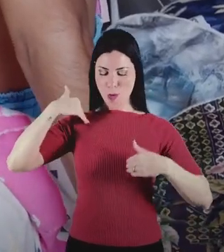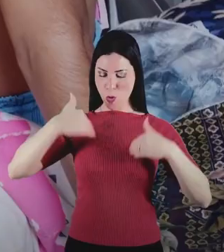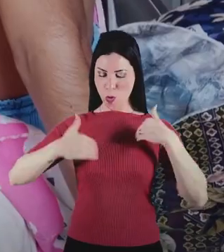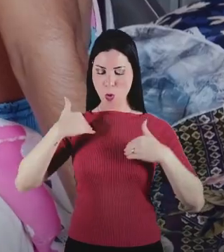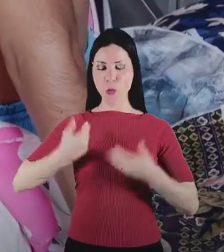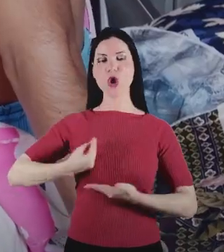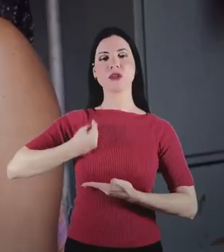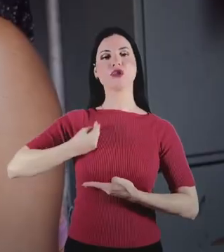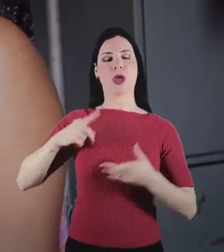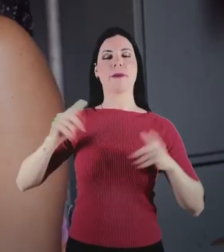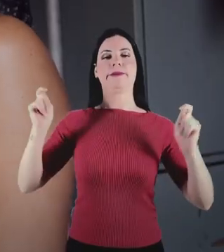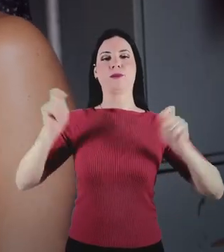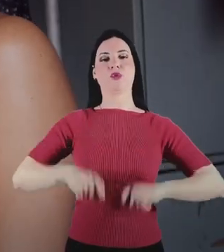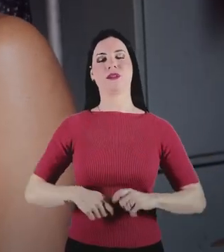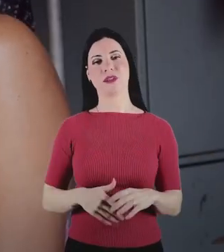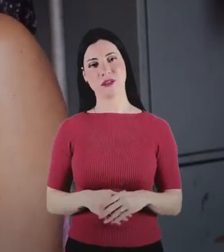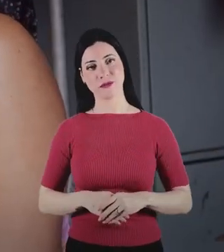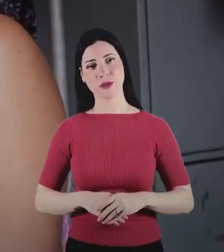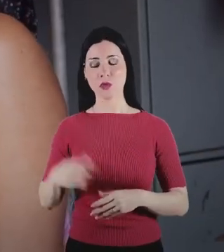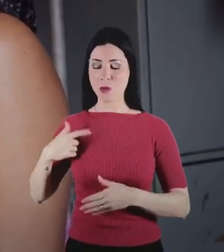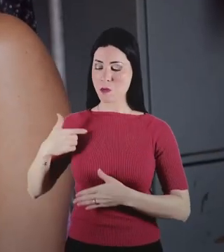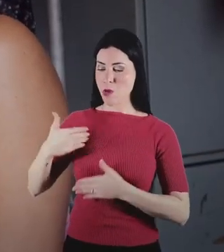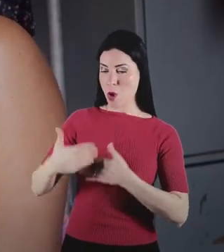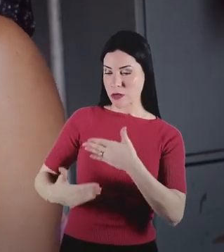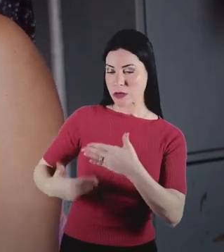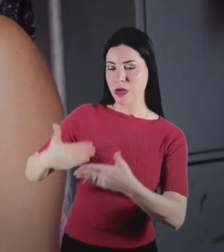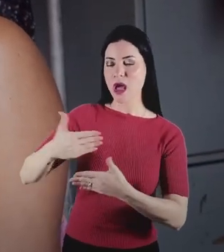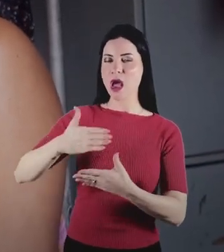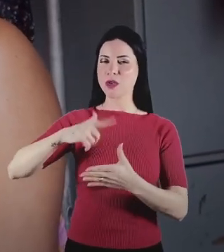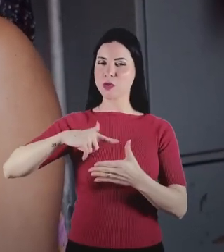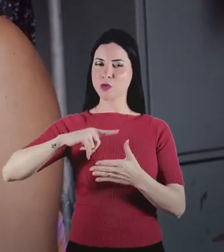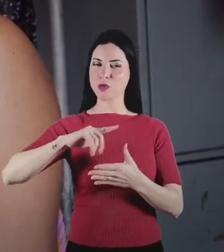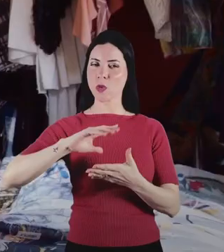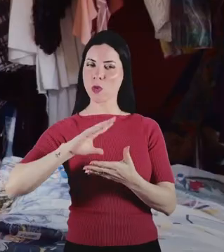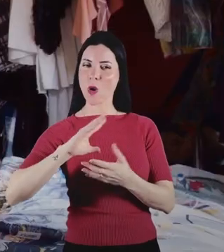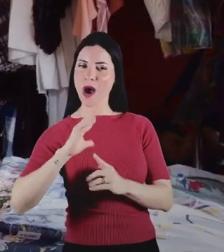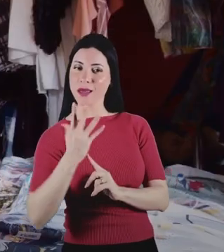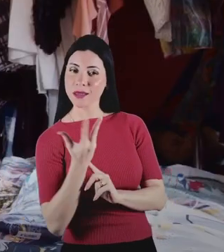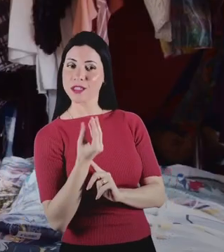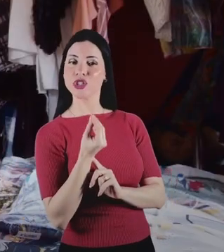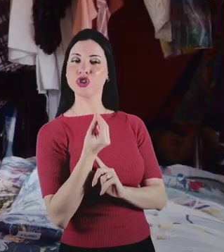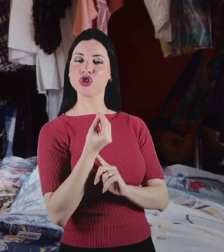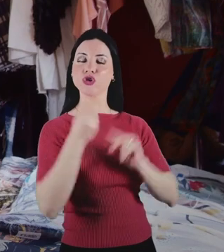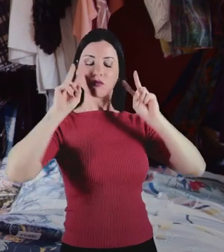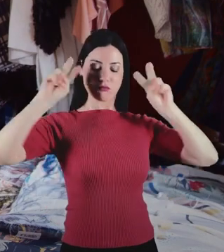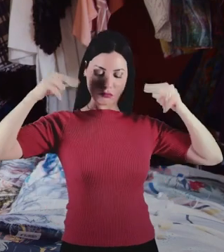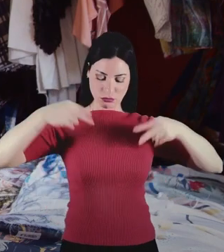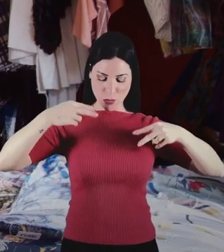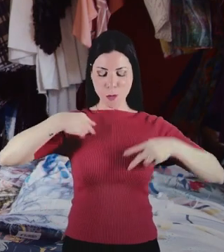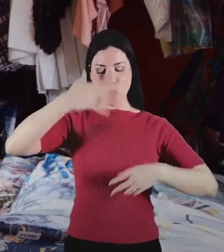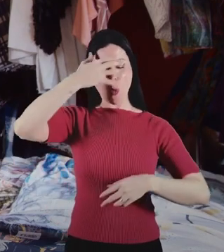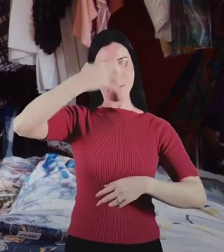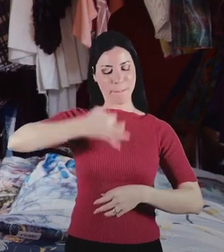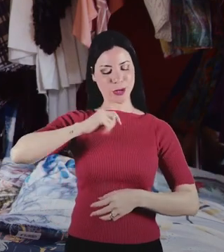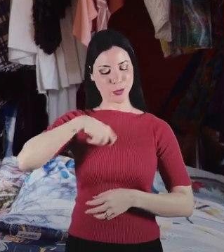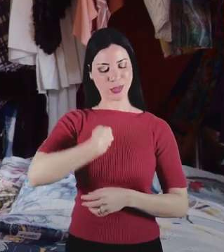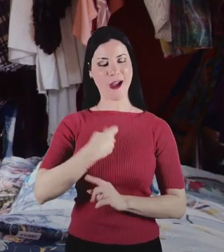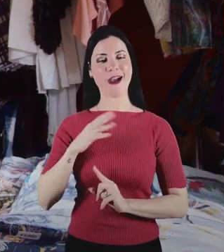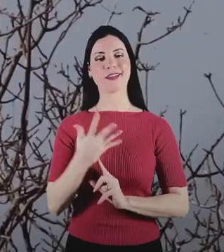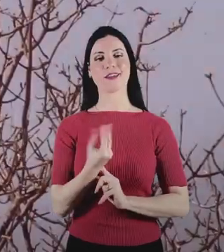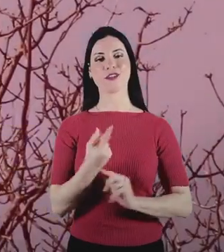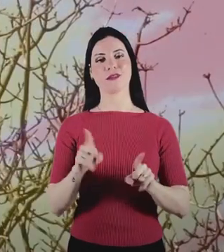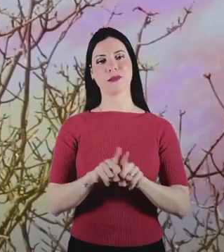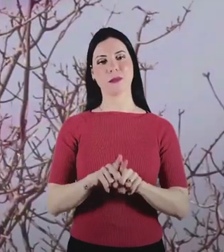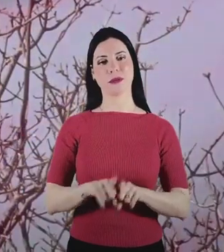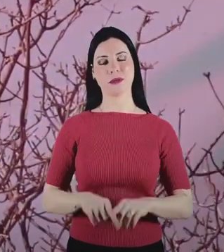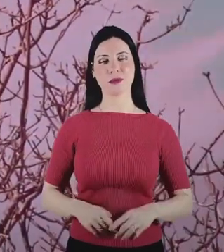corpo é possível, é a partir desse espaço e desse processo artístico que eu me compreendo também enquanto artista.